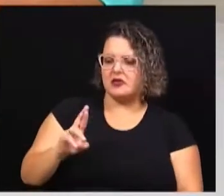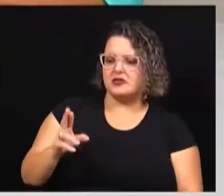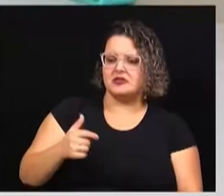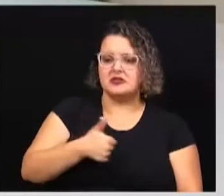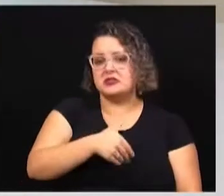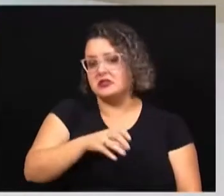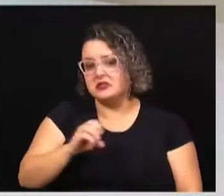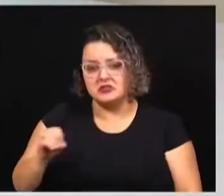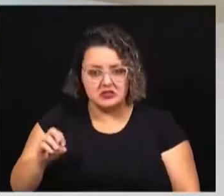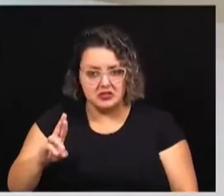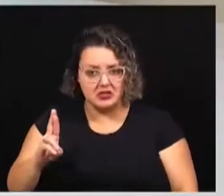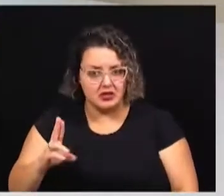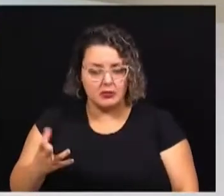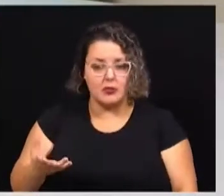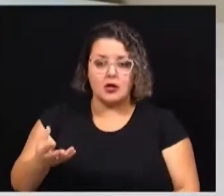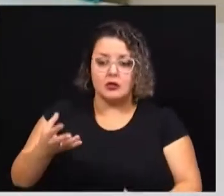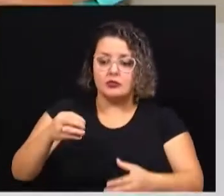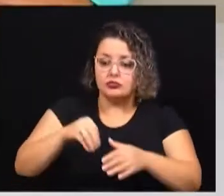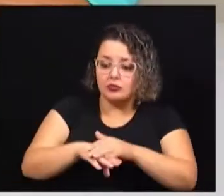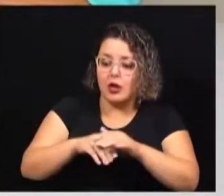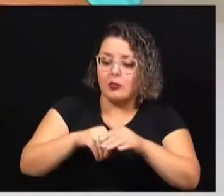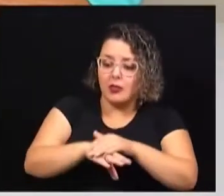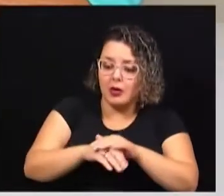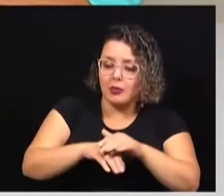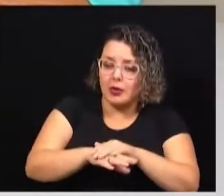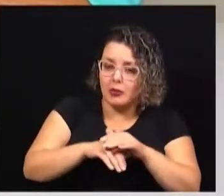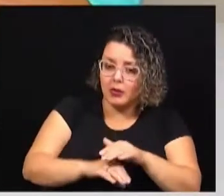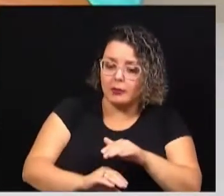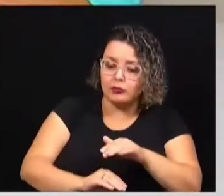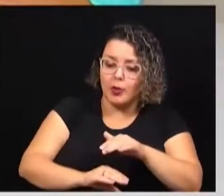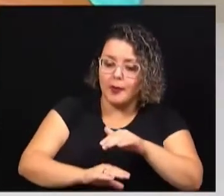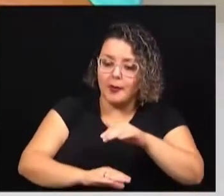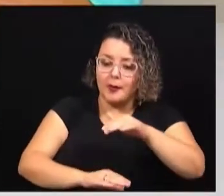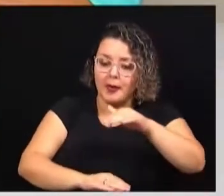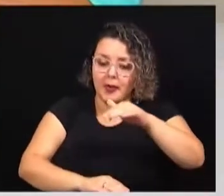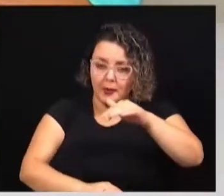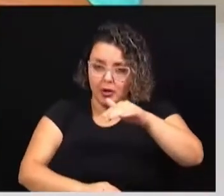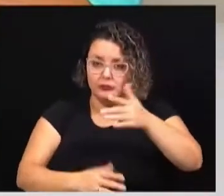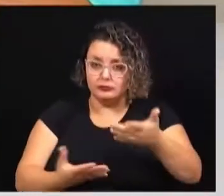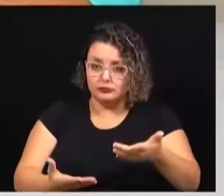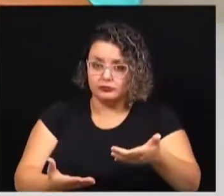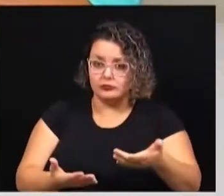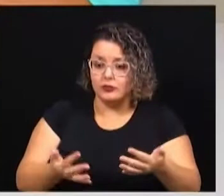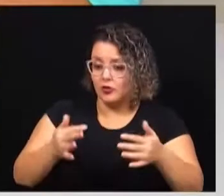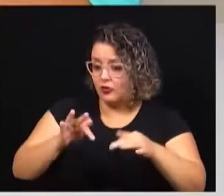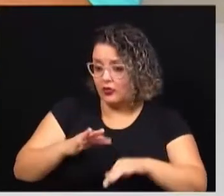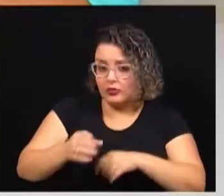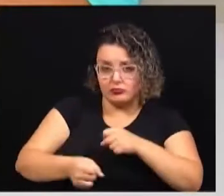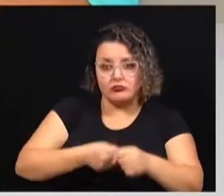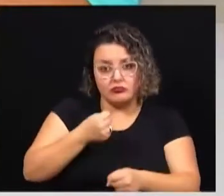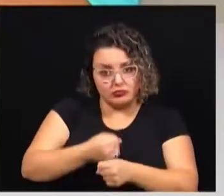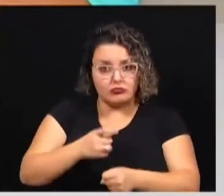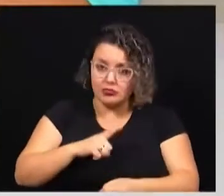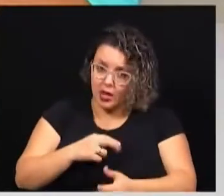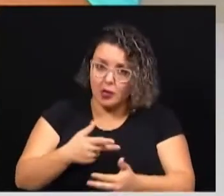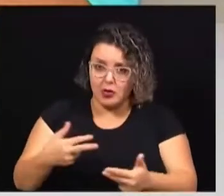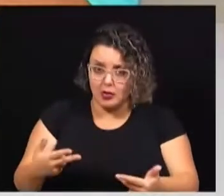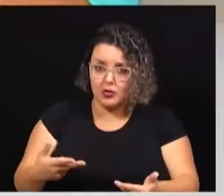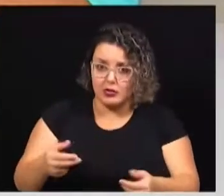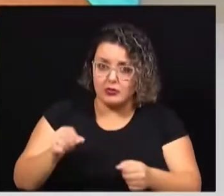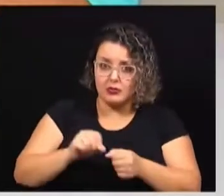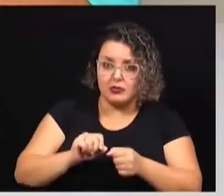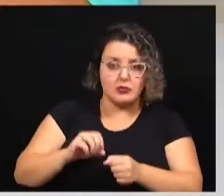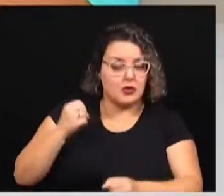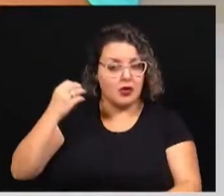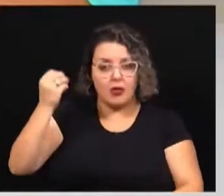R$50, R$100, mas você vai juntando, e no final do ano, às vezes, já tem alguma coisinha, quem sabe, para